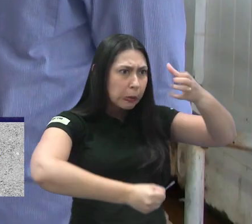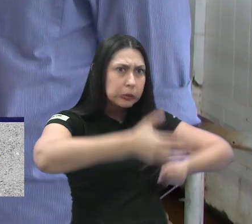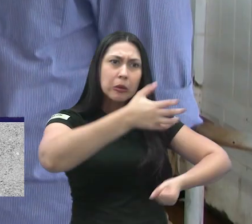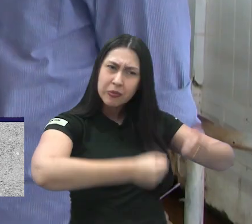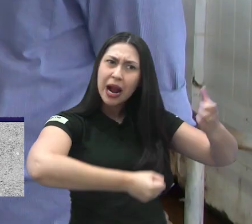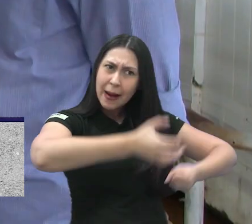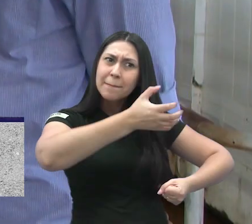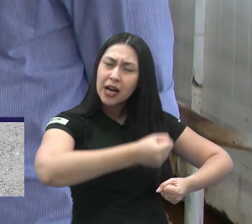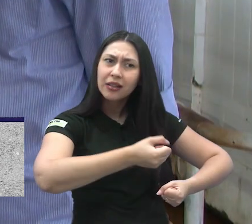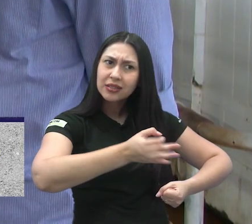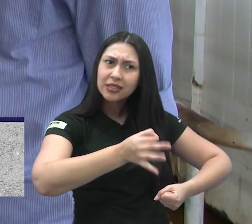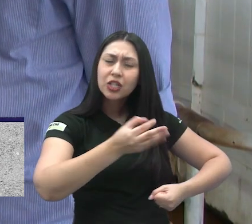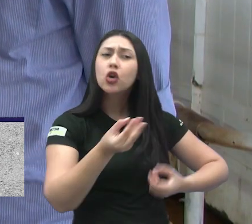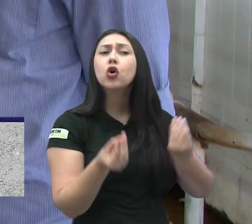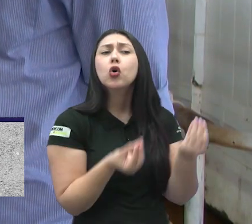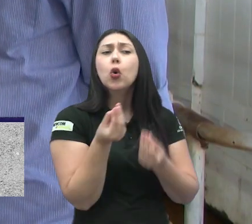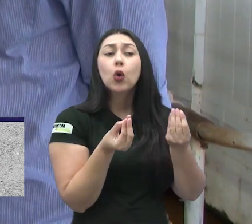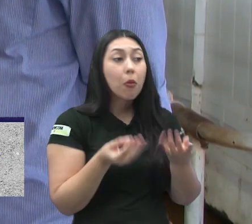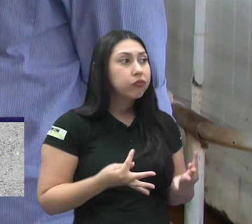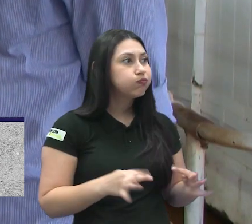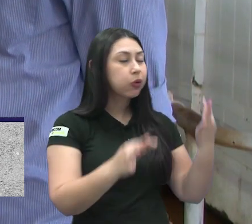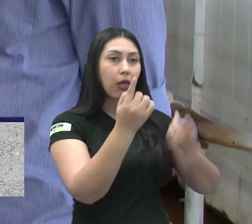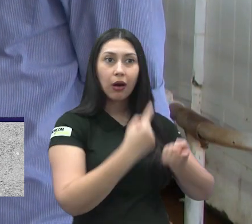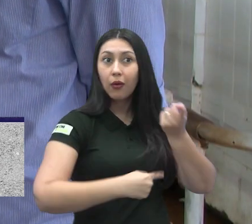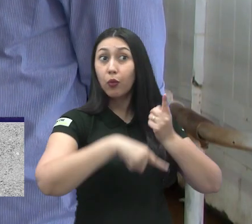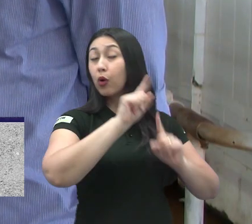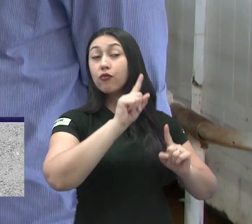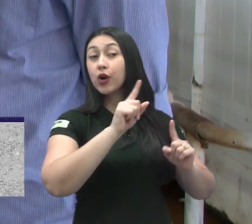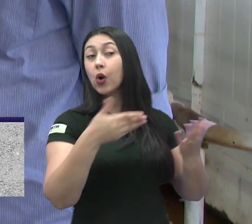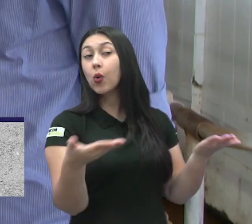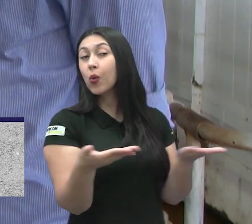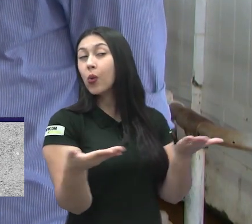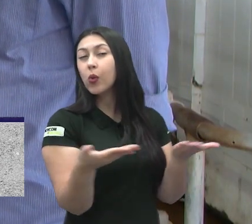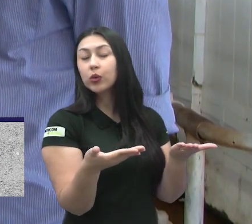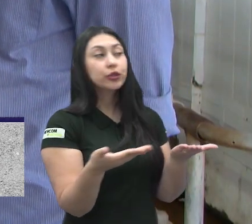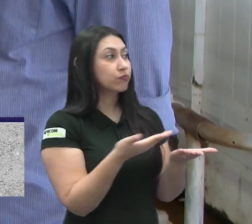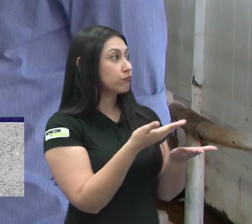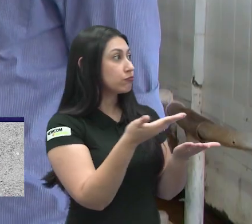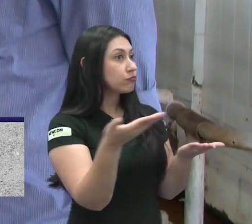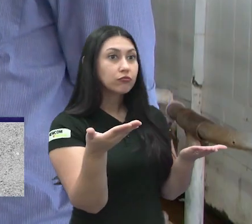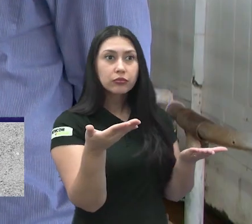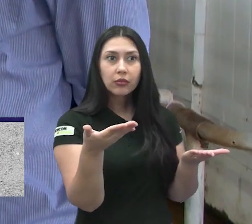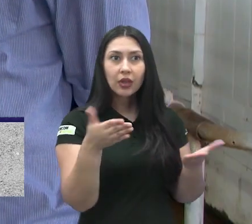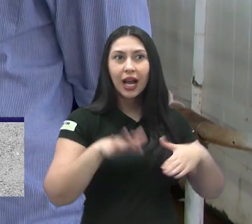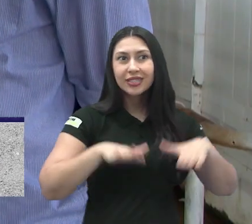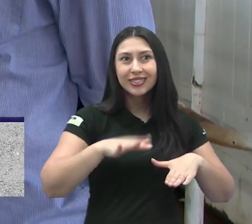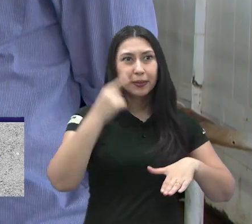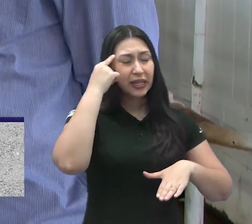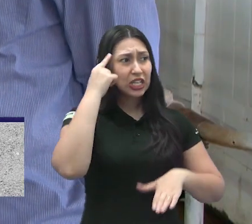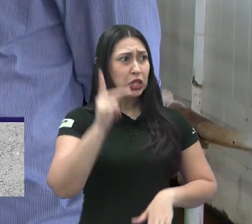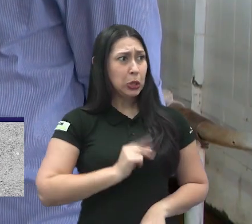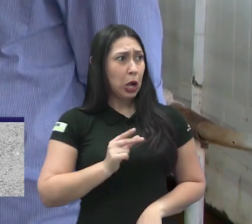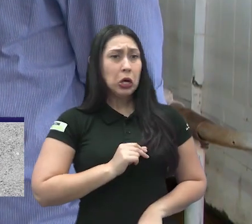na teta. Como é que é essa evolução hoje, trabalhar com esses maquinários mais tecnológicos, né? Ou esse aqui, as pessoas às vezes acham que